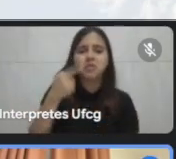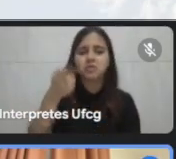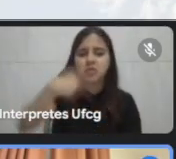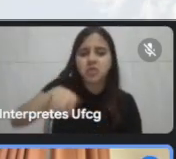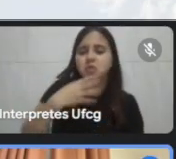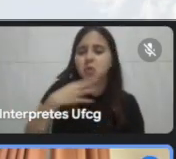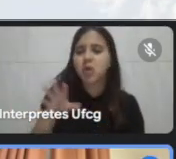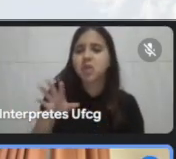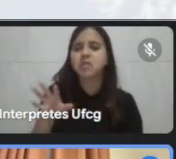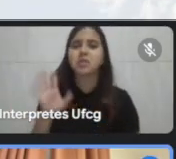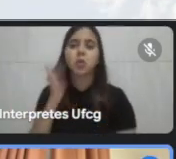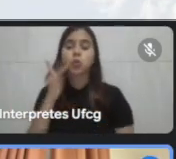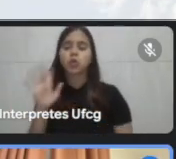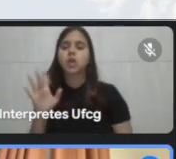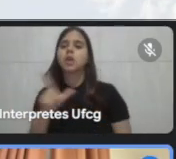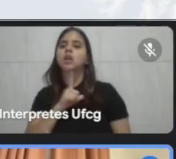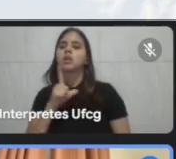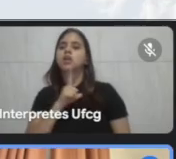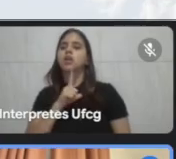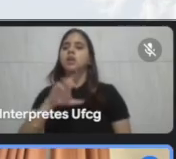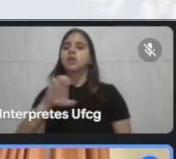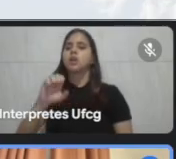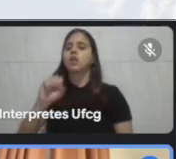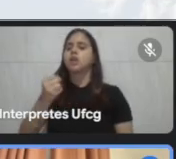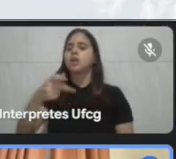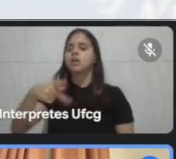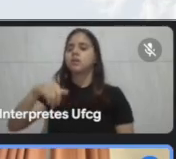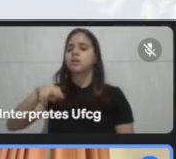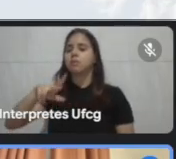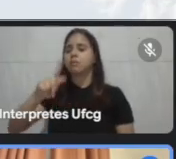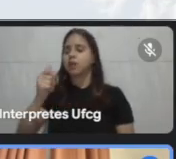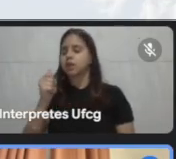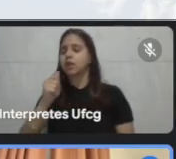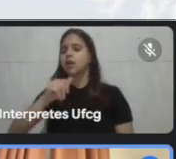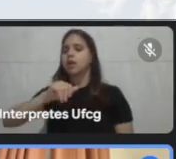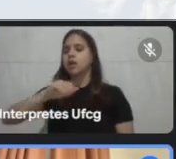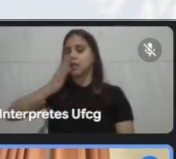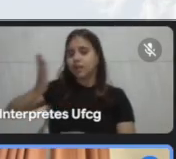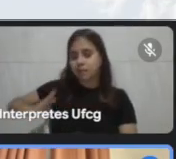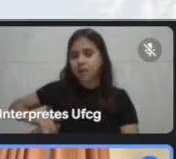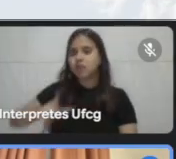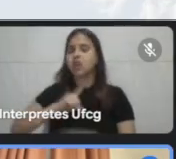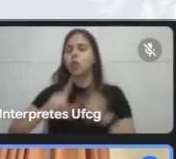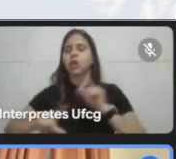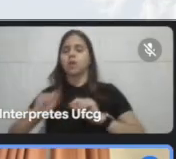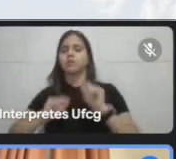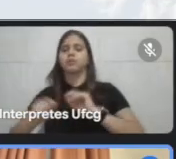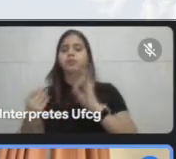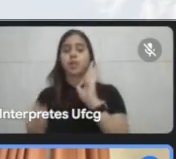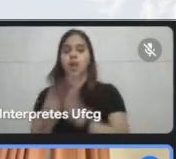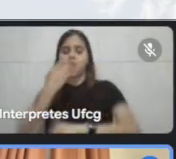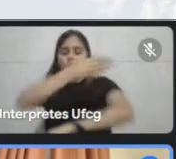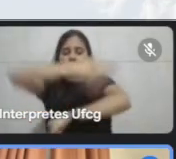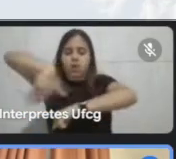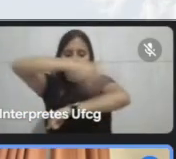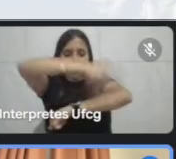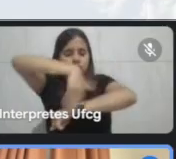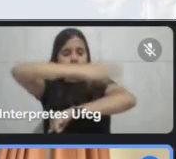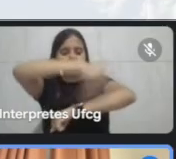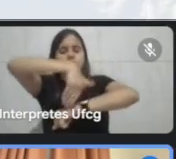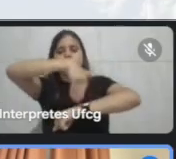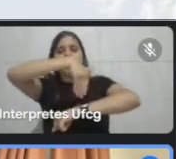o que eles chamam de fenômenos de espinha de peixe, que é quando se traça uma rodovia, então, a partir daquela rodovia vão se